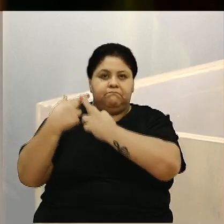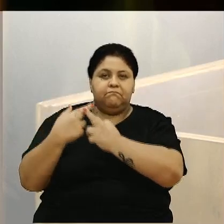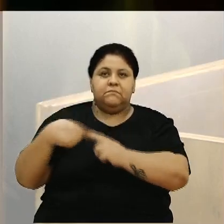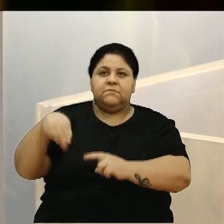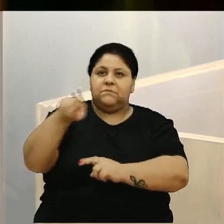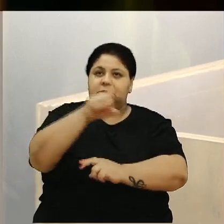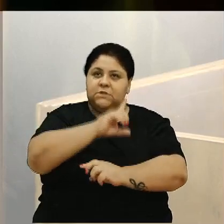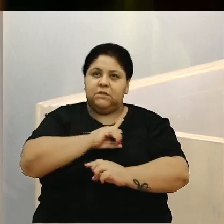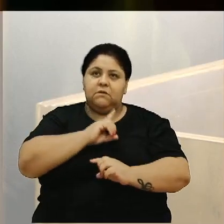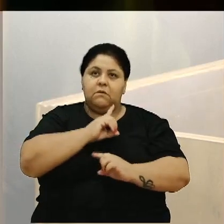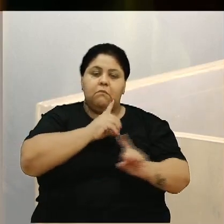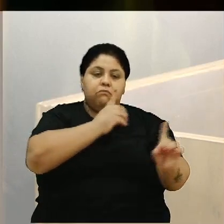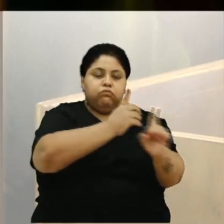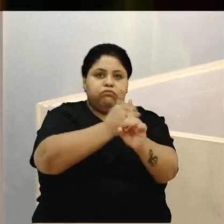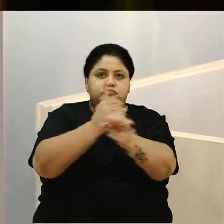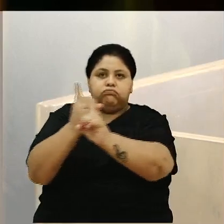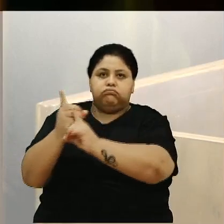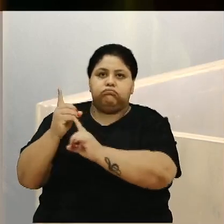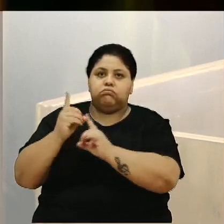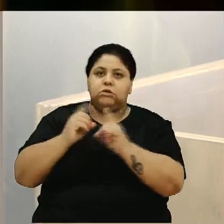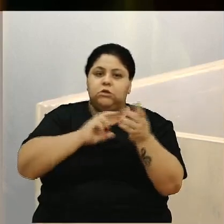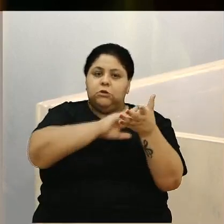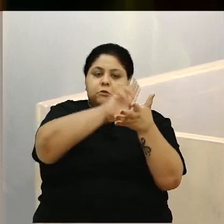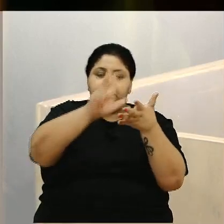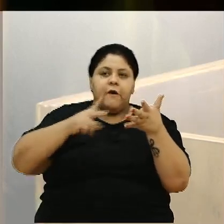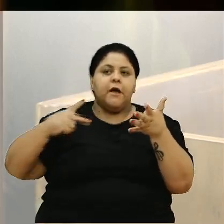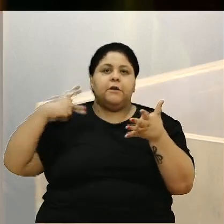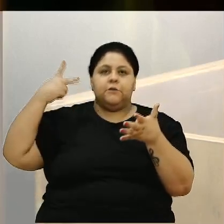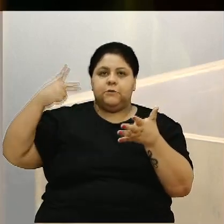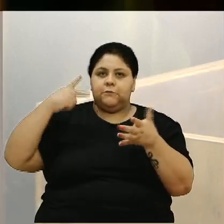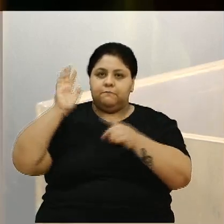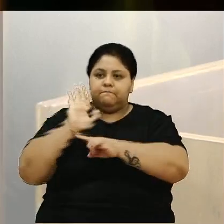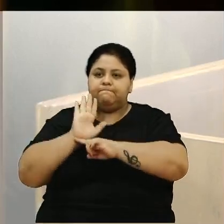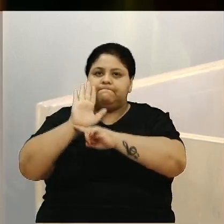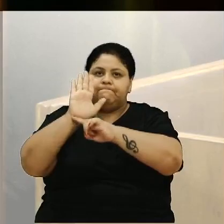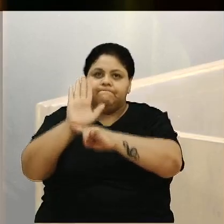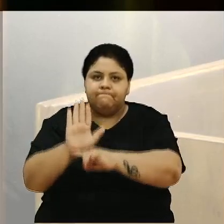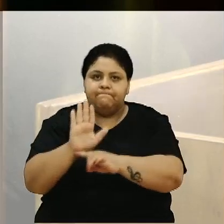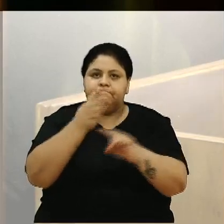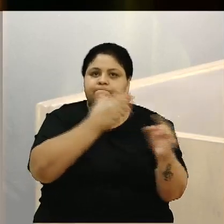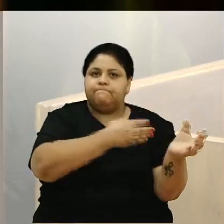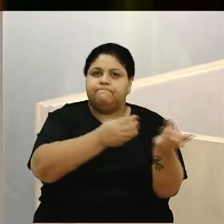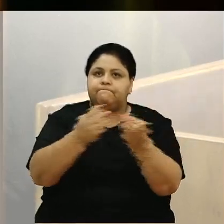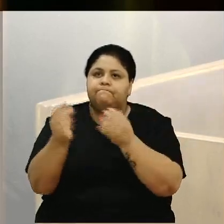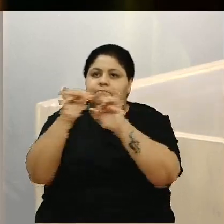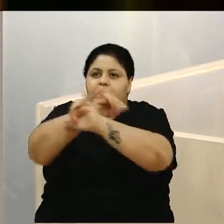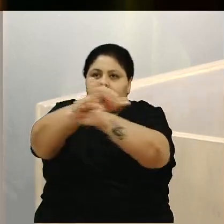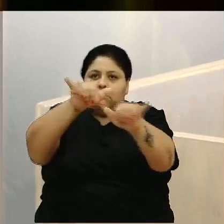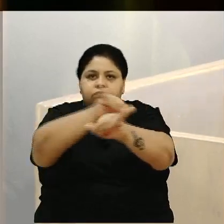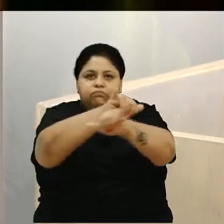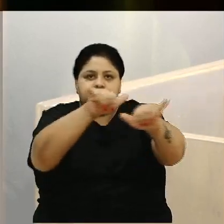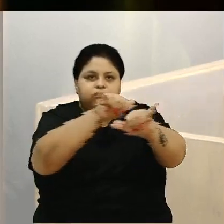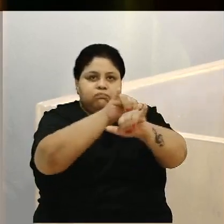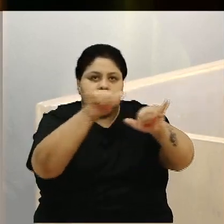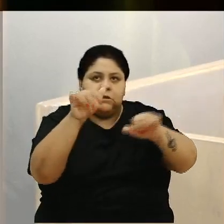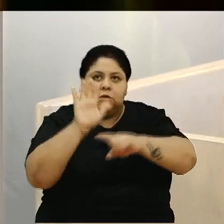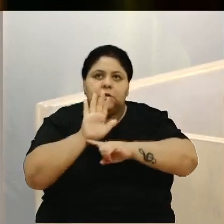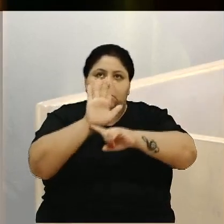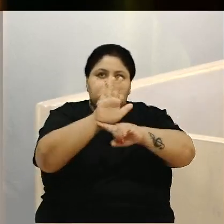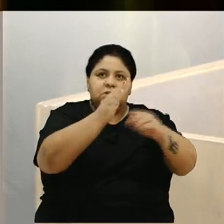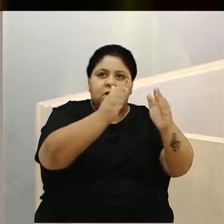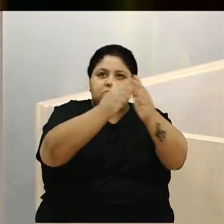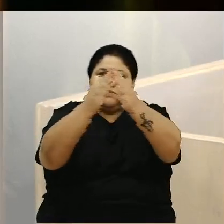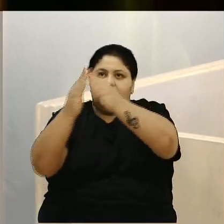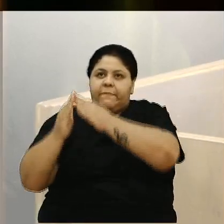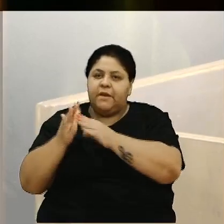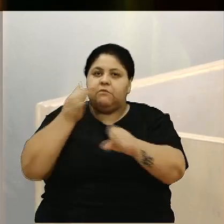com vários vereadores que estão, né, auxiliando em diversas questões, levando informação, auxiliando nos abrigos, né? Cada